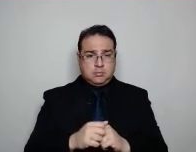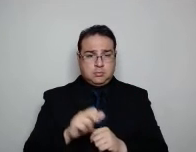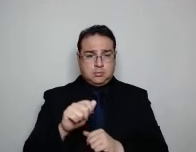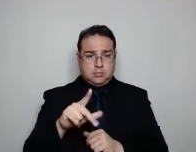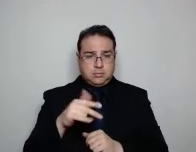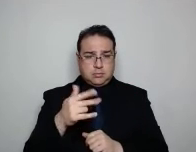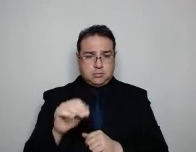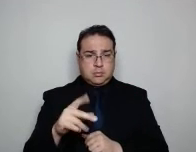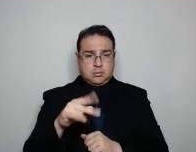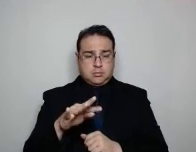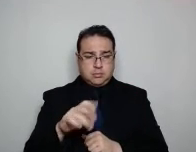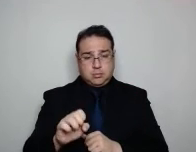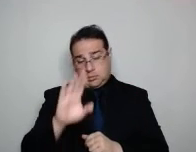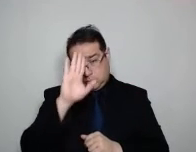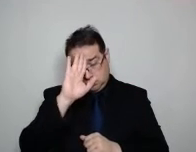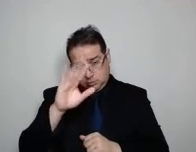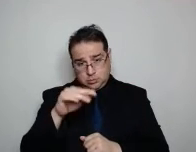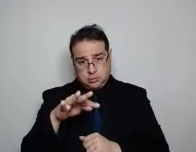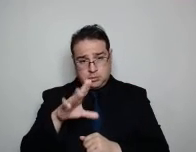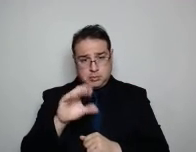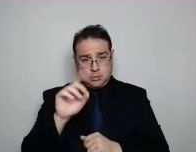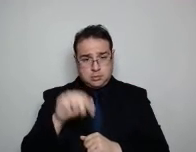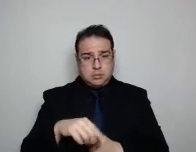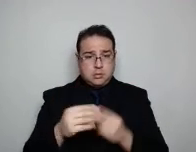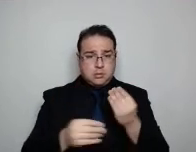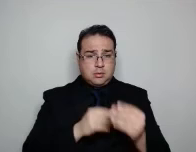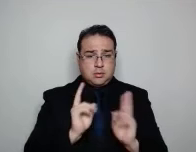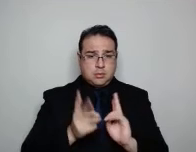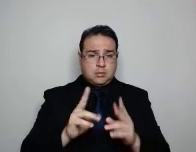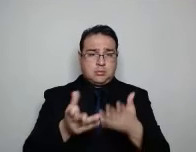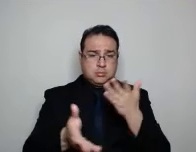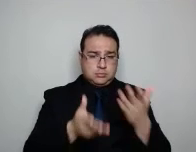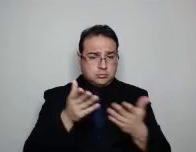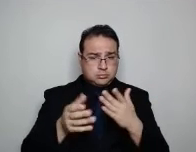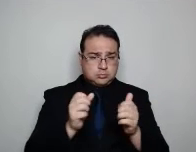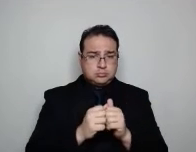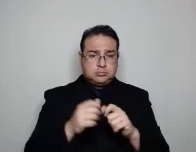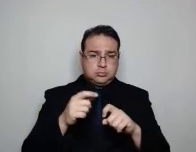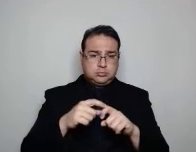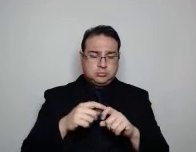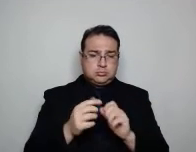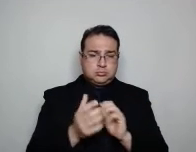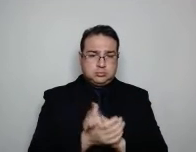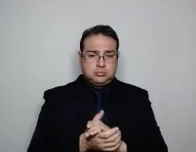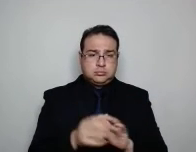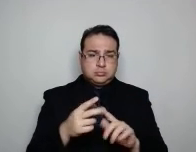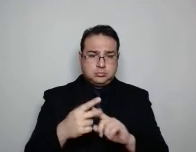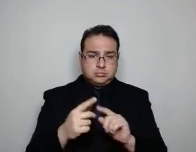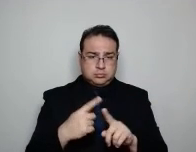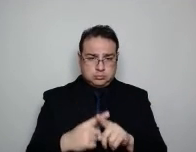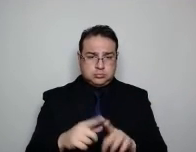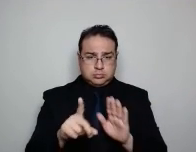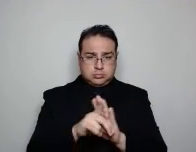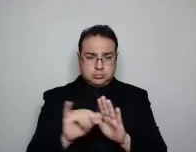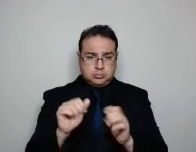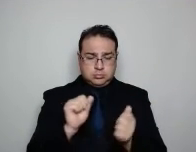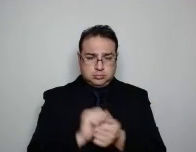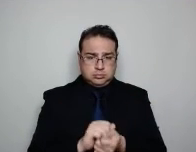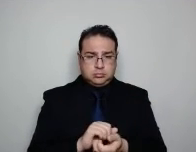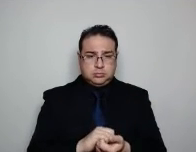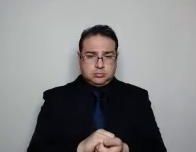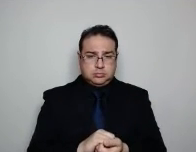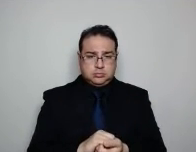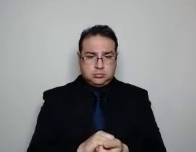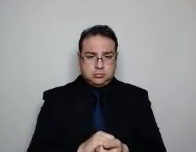mas o principal ponto aqui é a continuidade do tratamento médico. Tanto do ponto de vista legal, que o